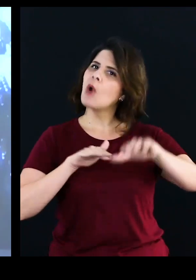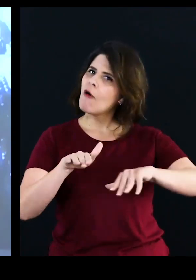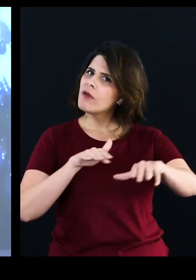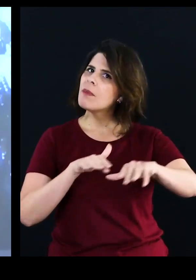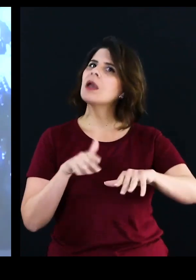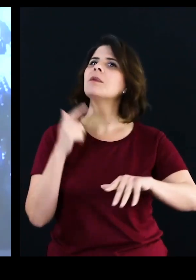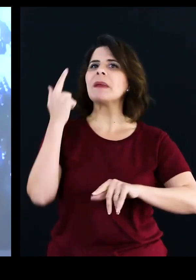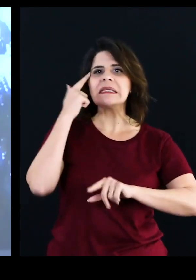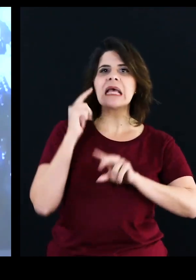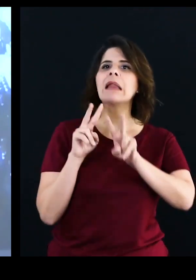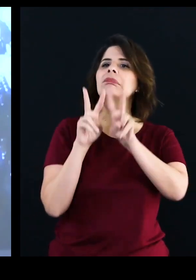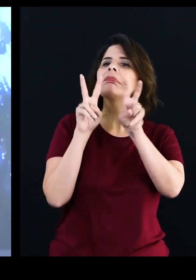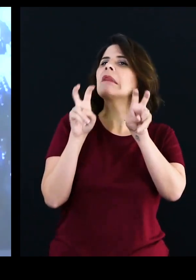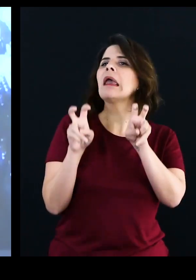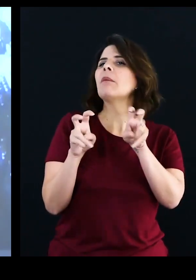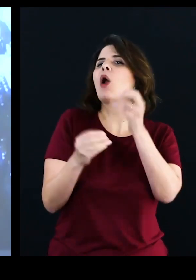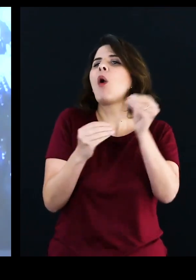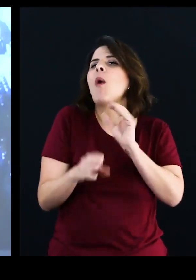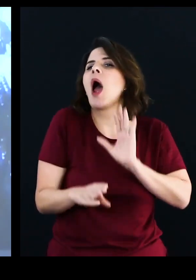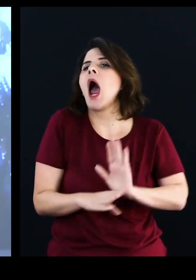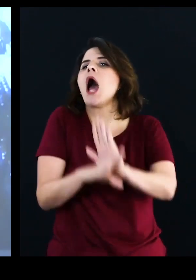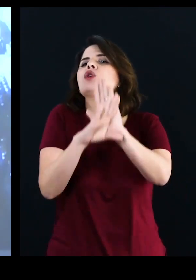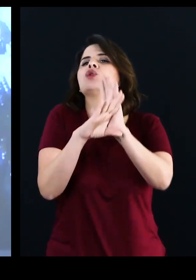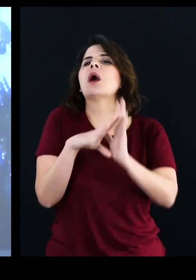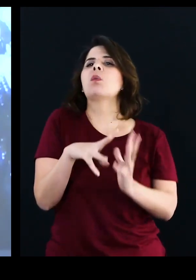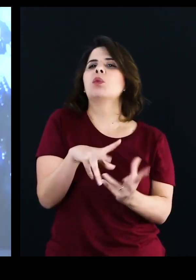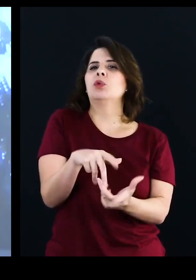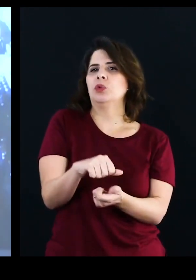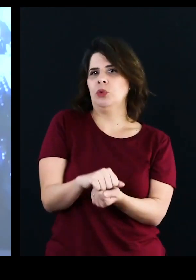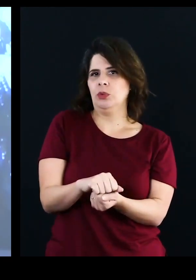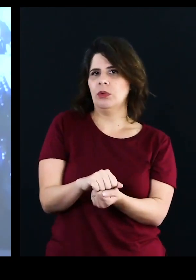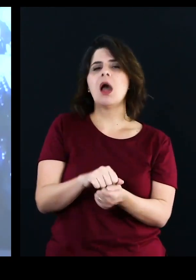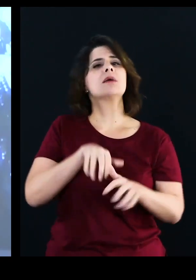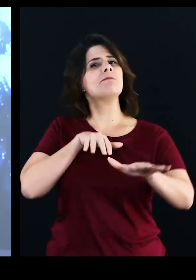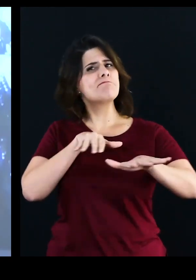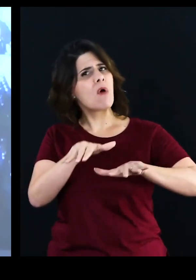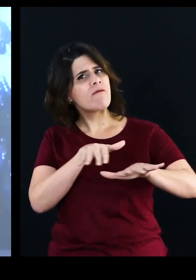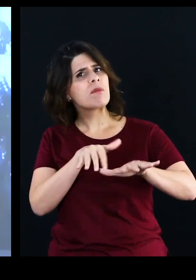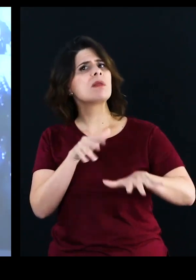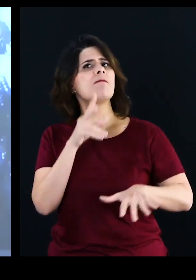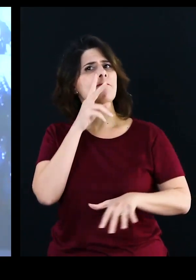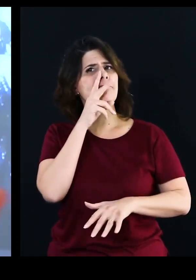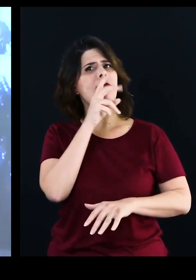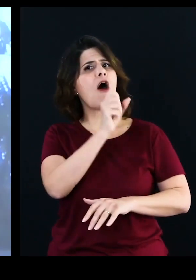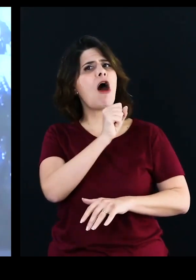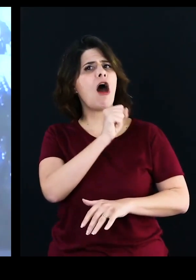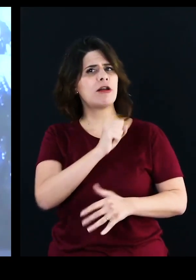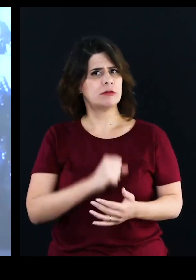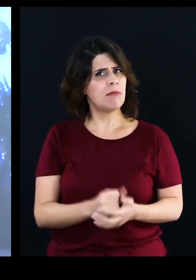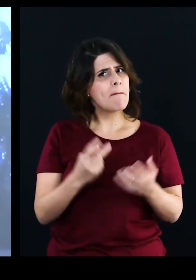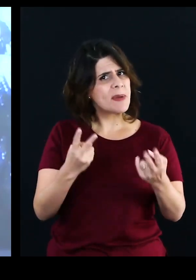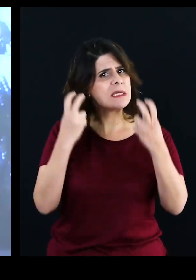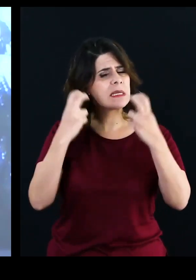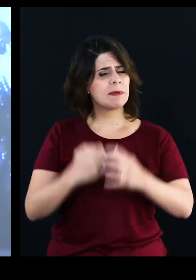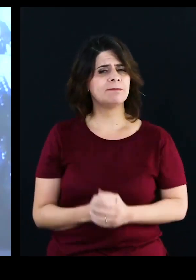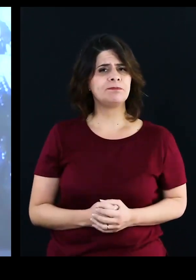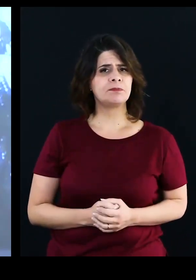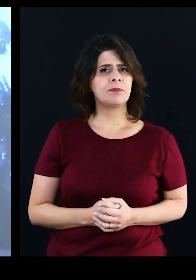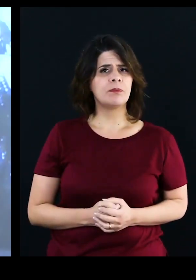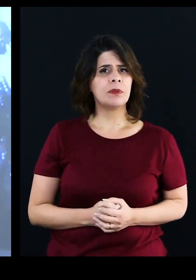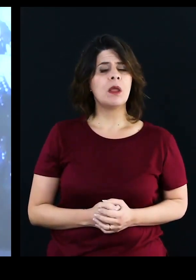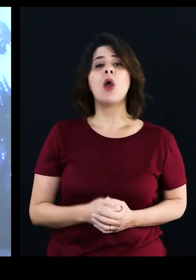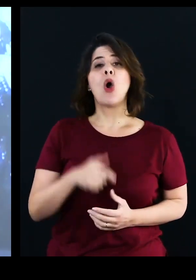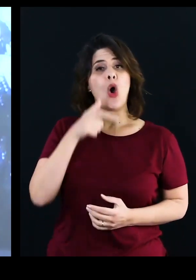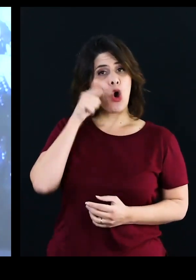eu acho que um movimento muito forte, né? Ainda ontem, nos jornais, eu vi até uma manifestação